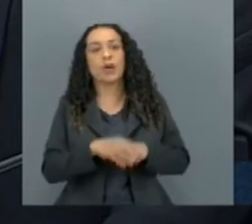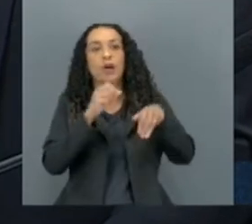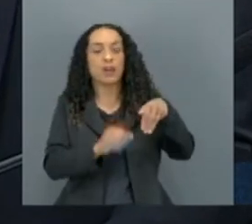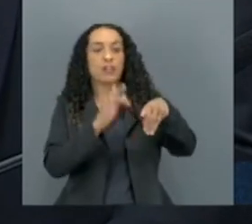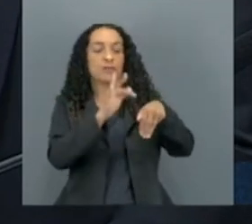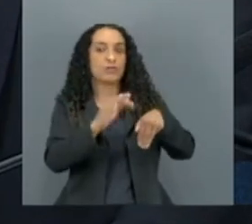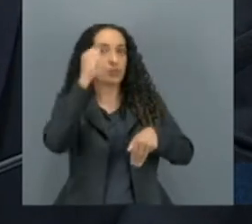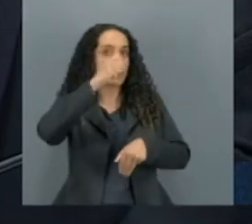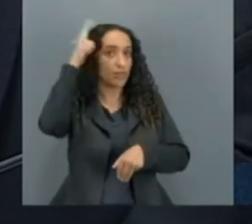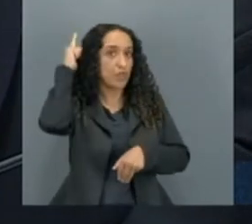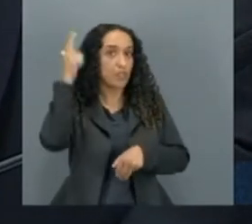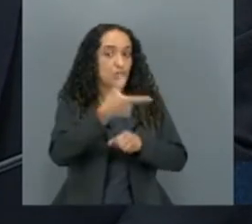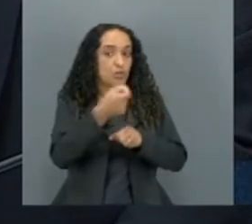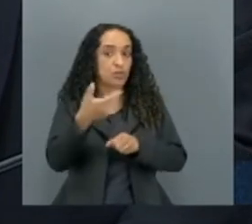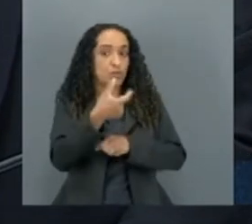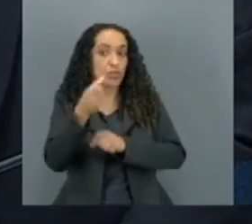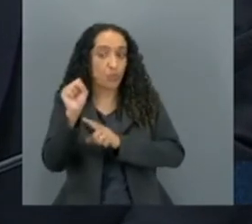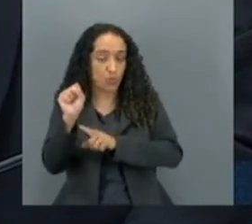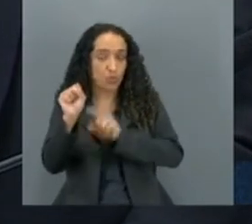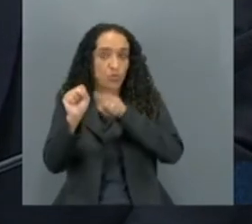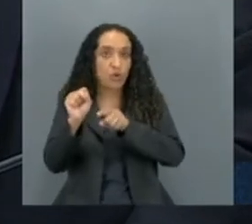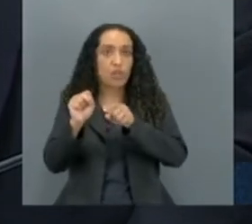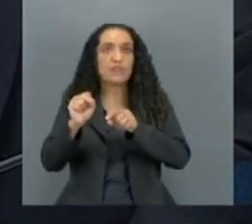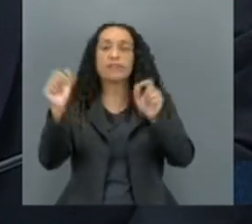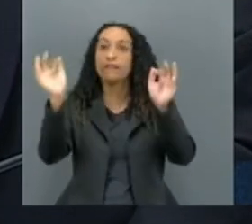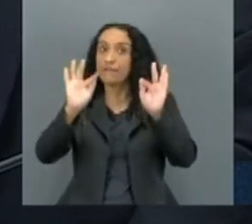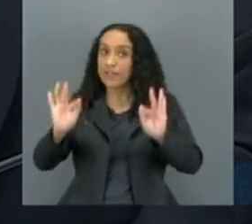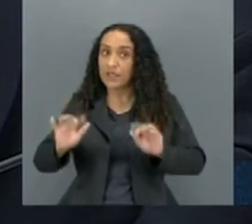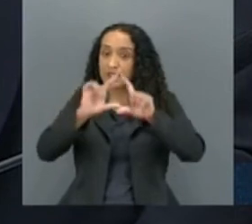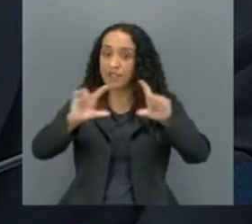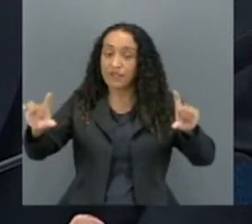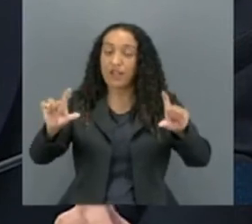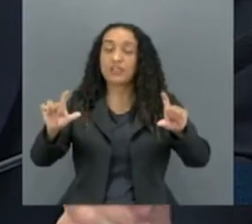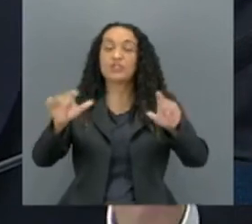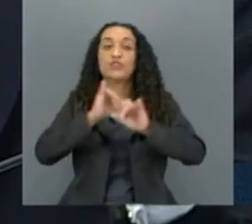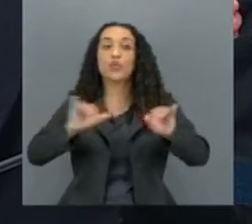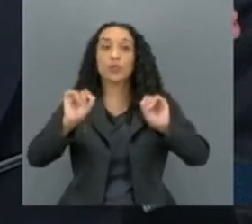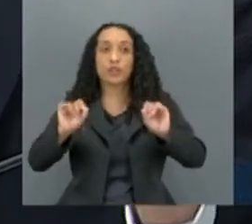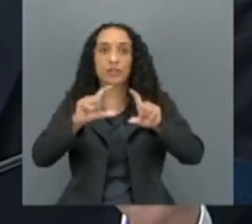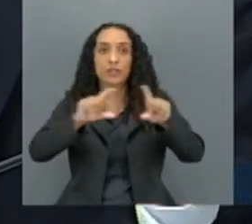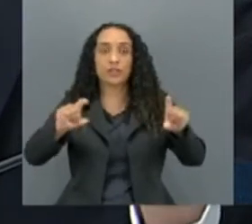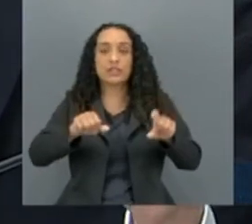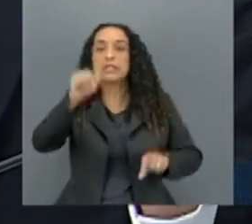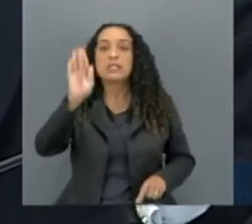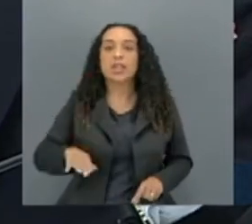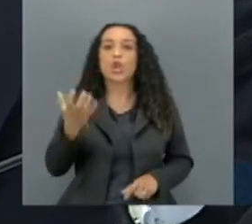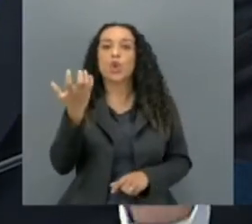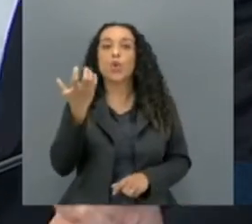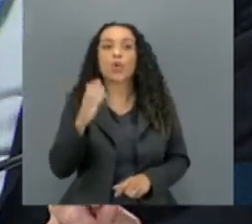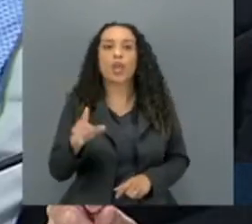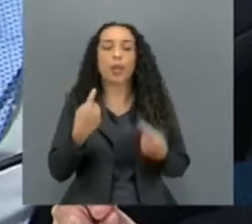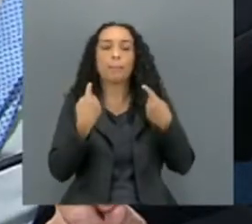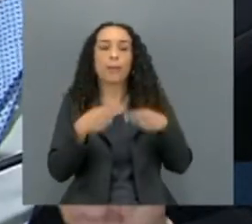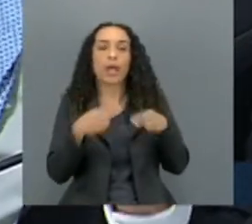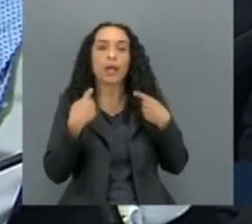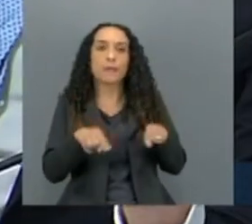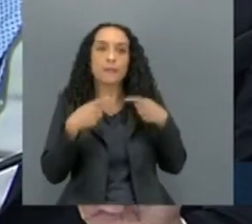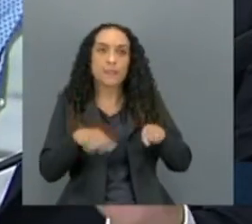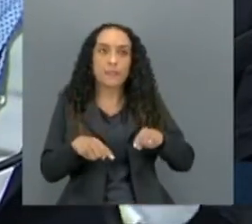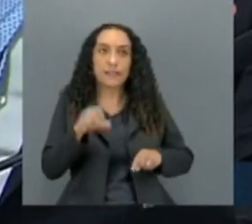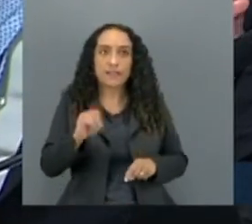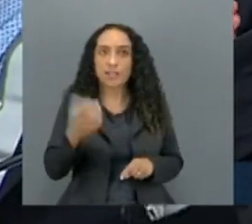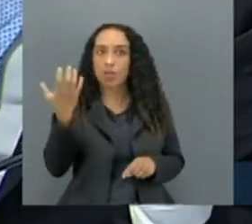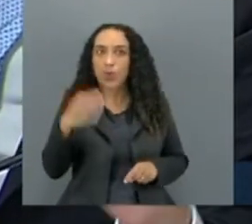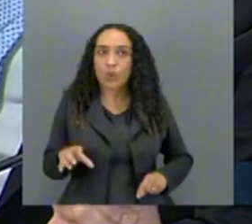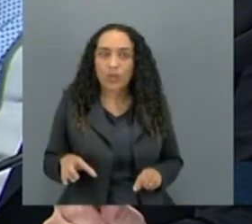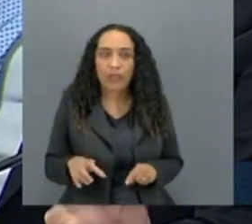em 2008. O ministro Alexandre de Moraes, muito feliz nessa frase, disse o seguinte: quem não quiser ser criticado, quem não quer